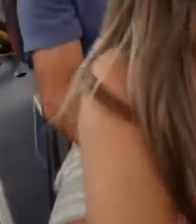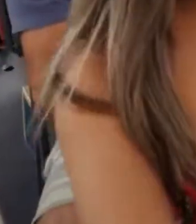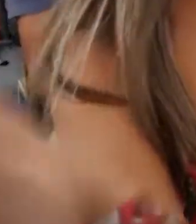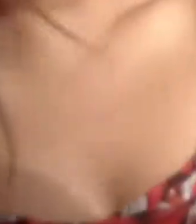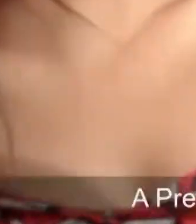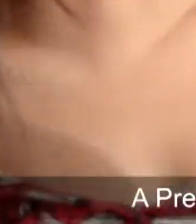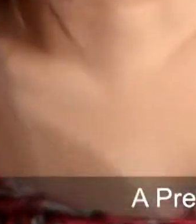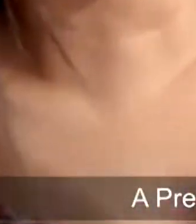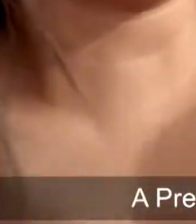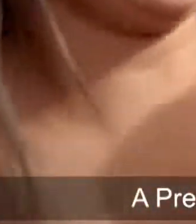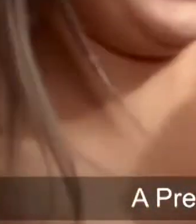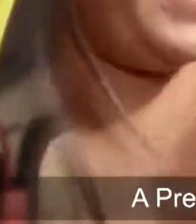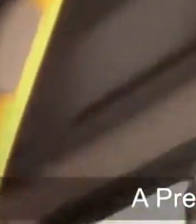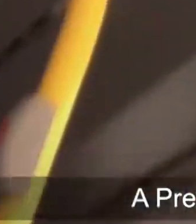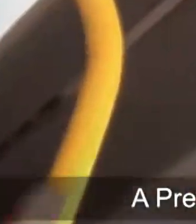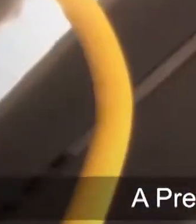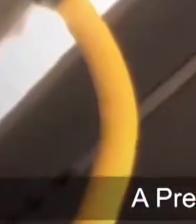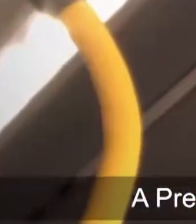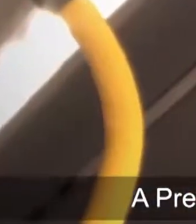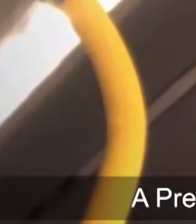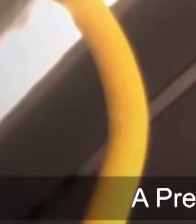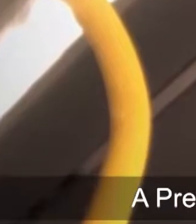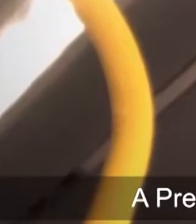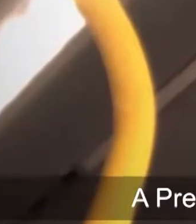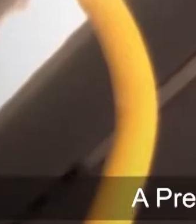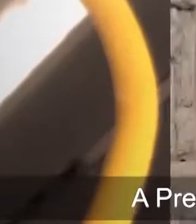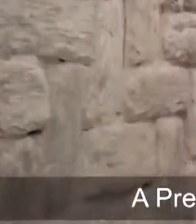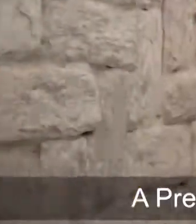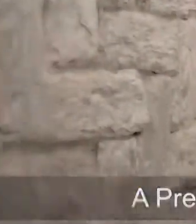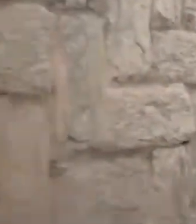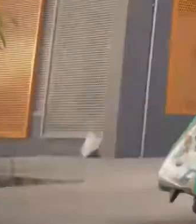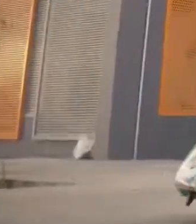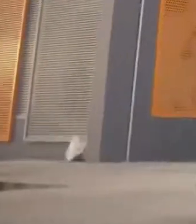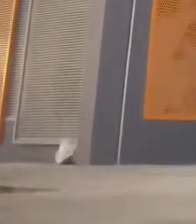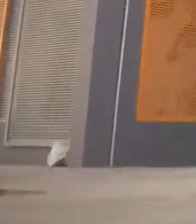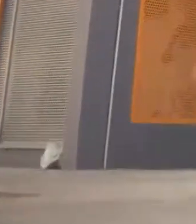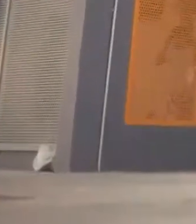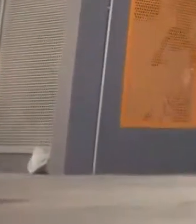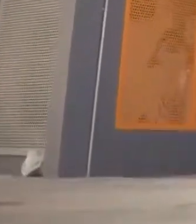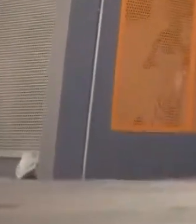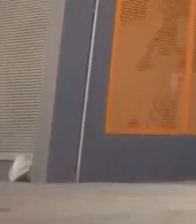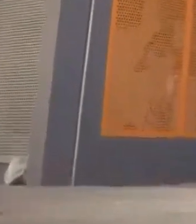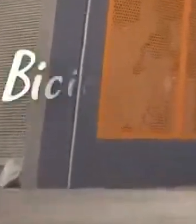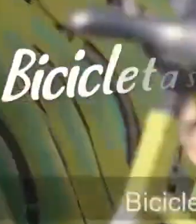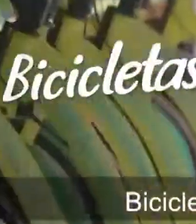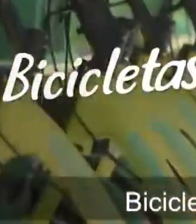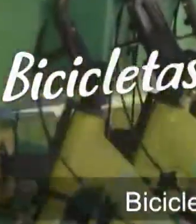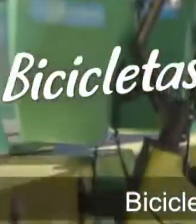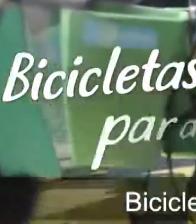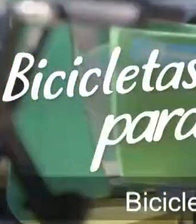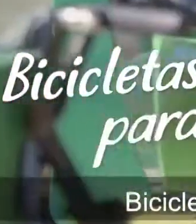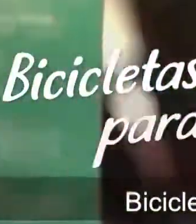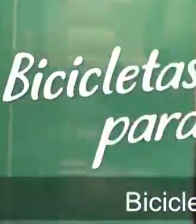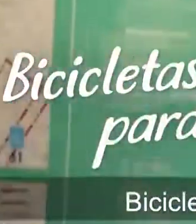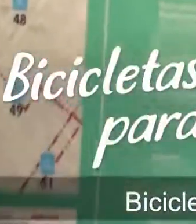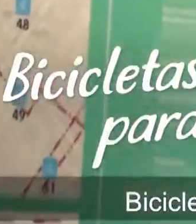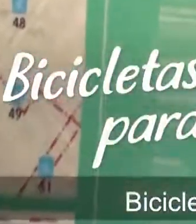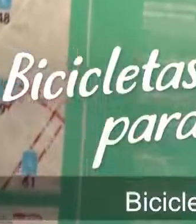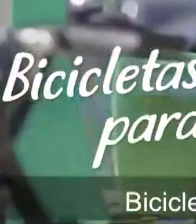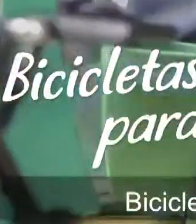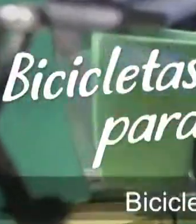pesquisadores. A minha preocupação em tratar esse assunto com muito zelo e com a responsabilidade que ele requer é porque você vive um regime, professor